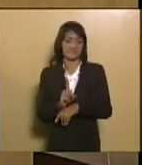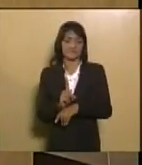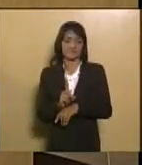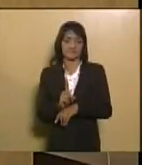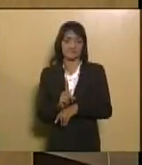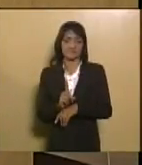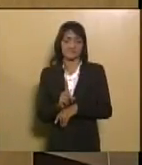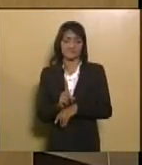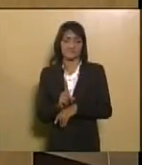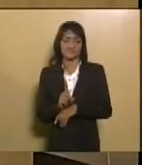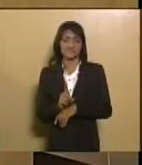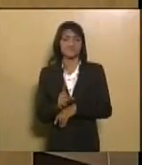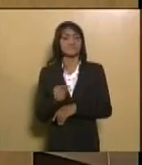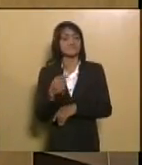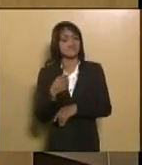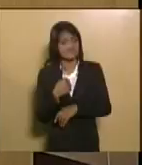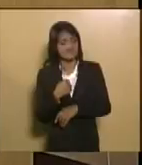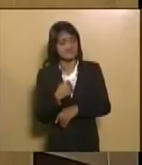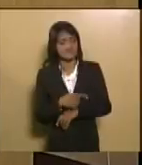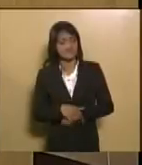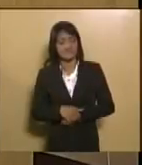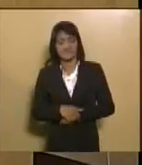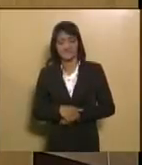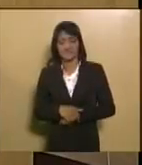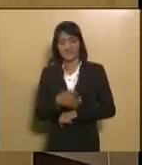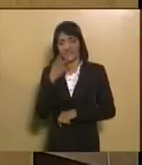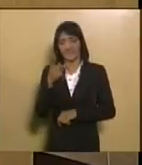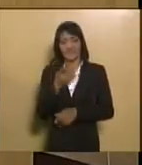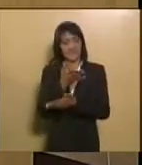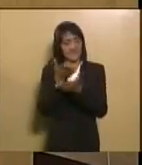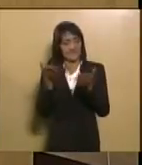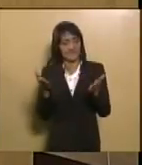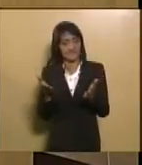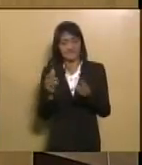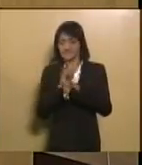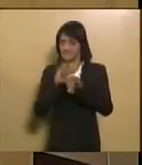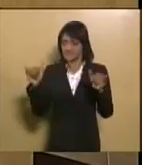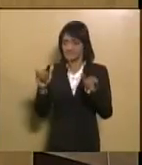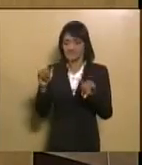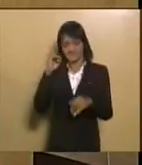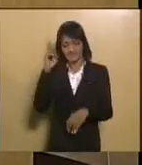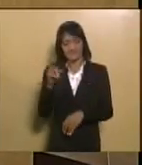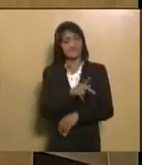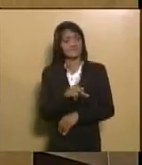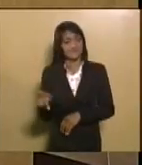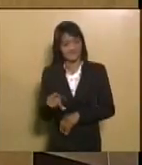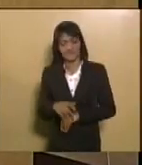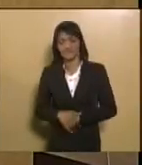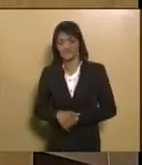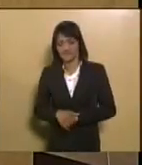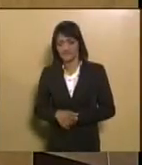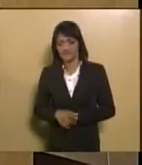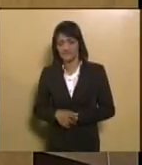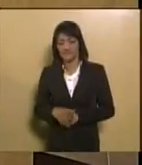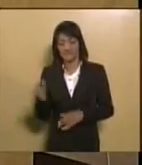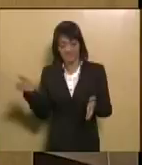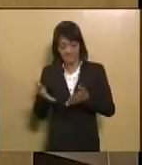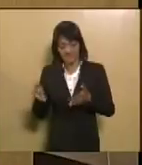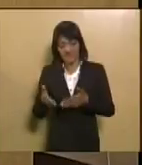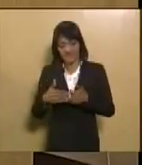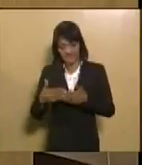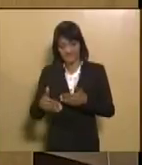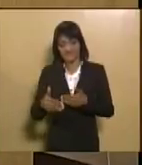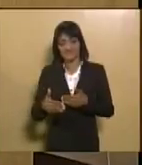isso. Então, faço aqui essa reflexão e digo, senhor presidente, que esse segundo semestre,